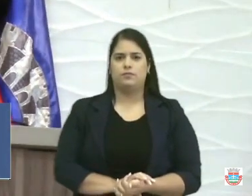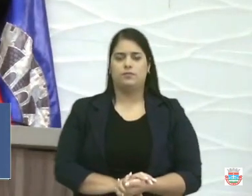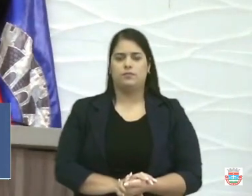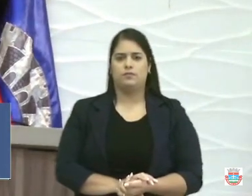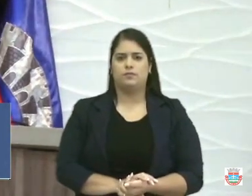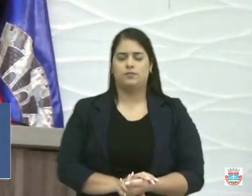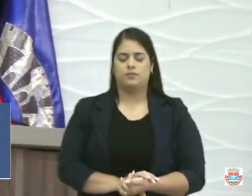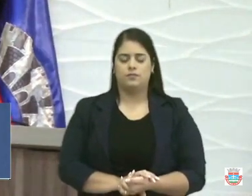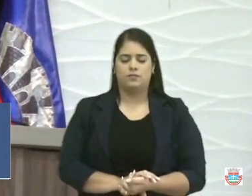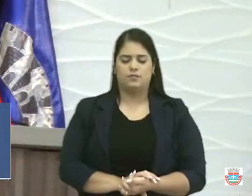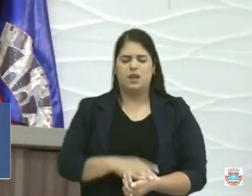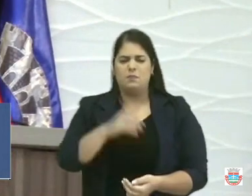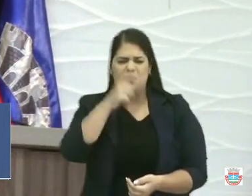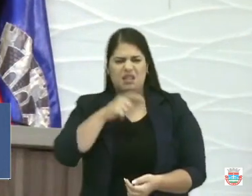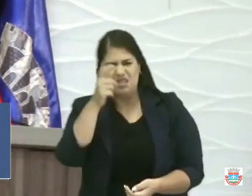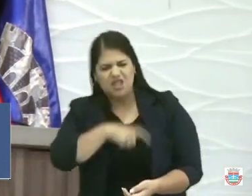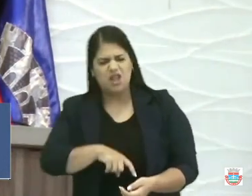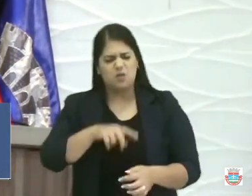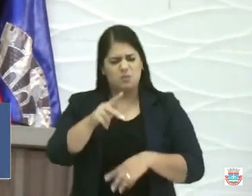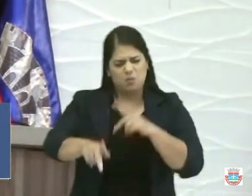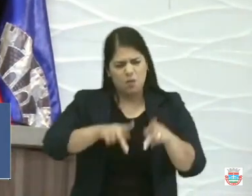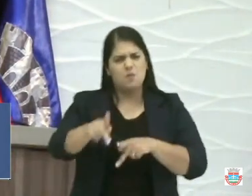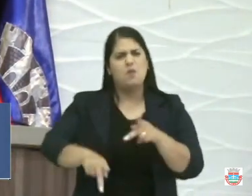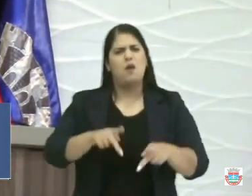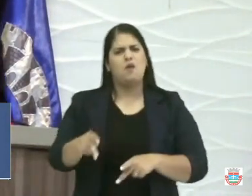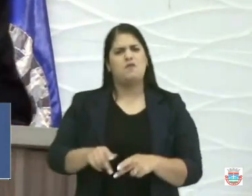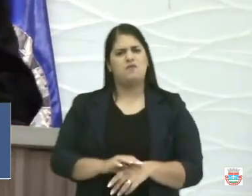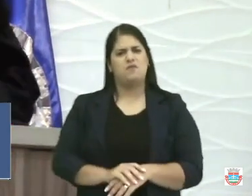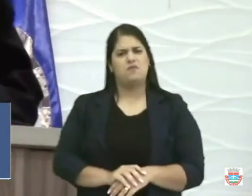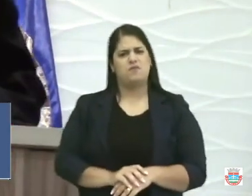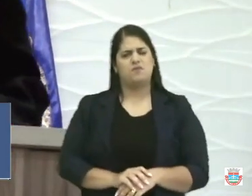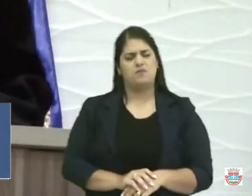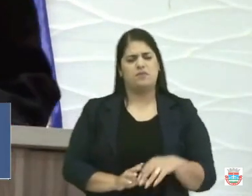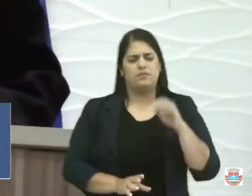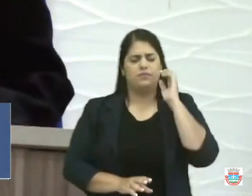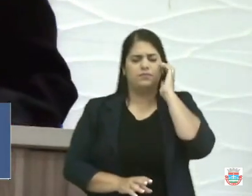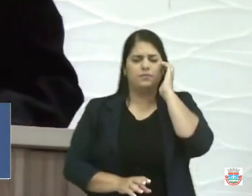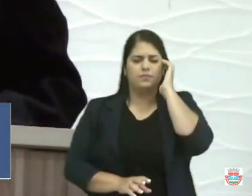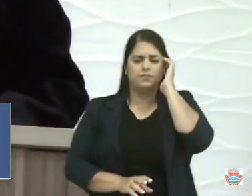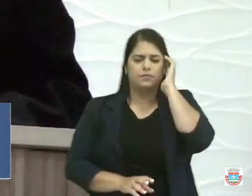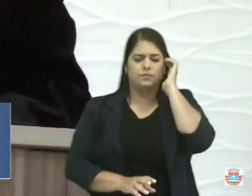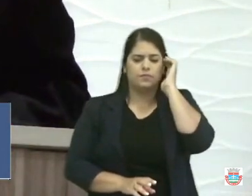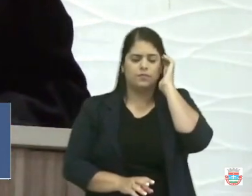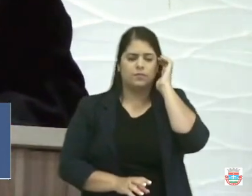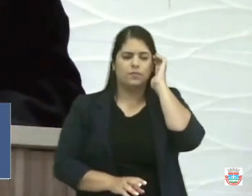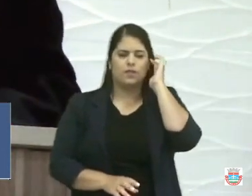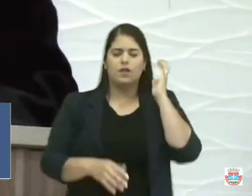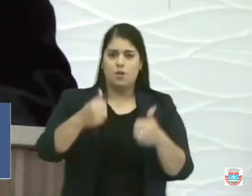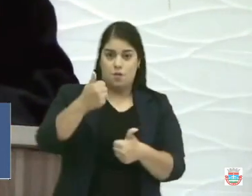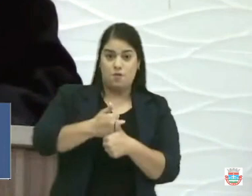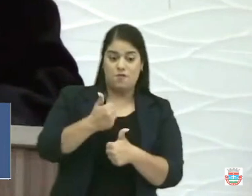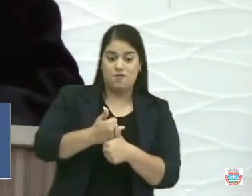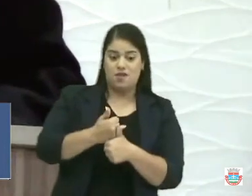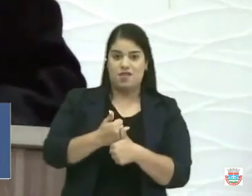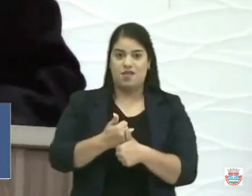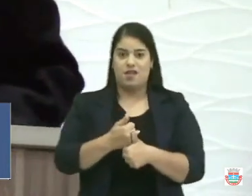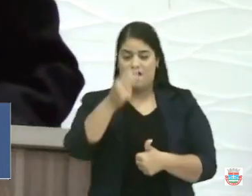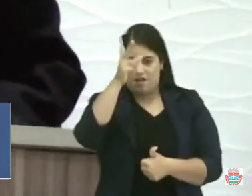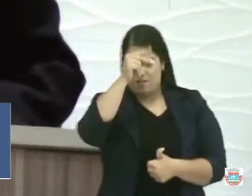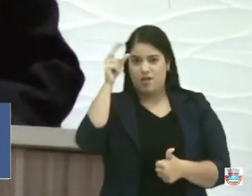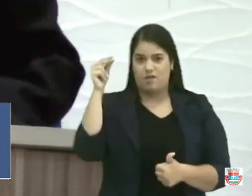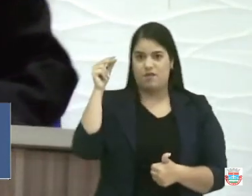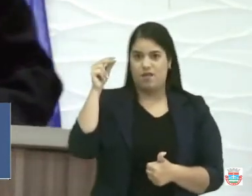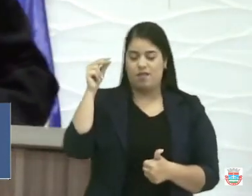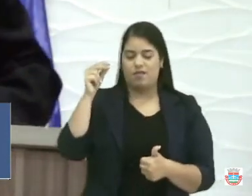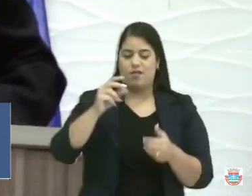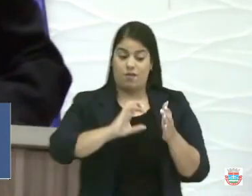E faltando com a verdade com a população e querendo me perseguir. Vossa Excelência agora quer ser vice-prefeito. Eu vou avisar aqui a vocês, que é da situação